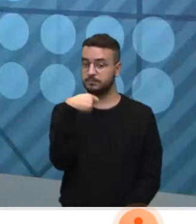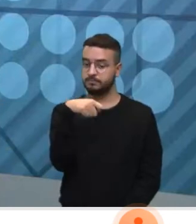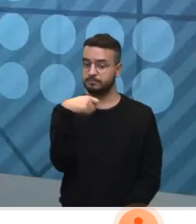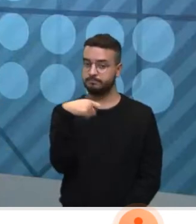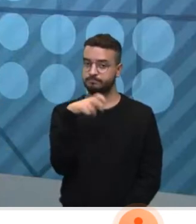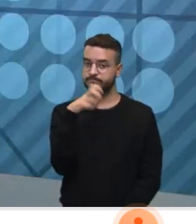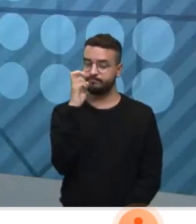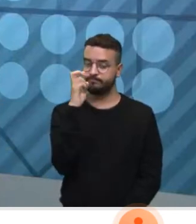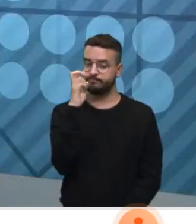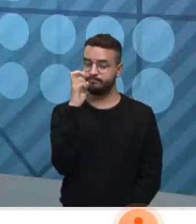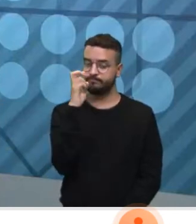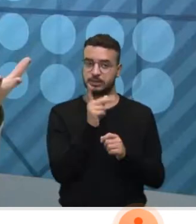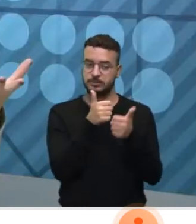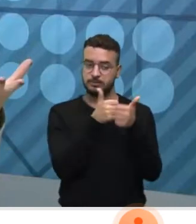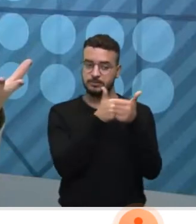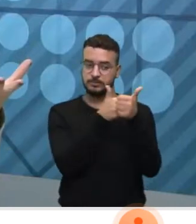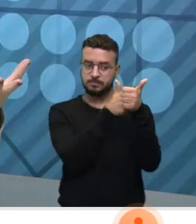para quem estou